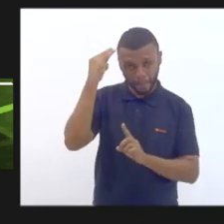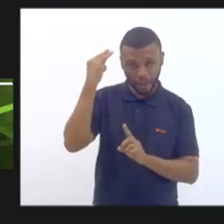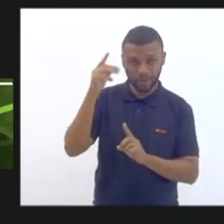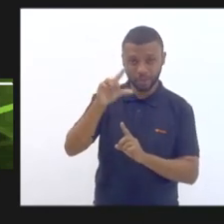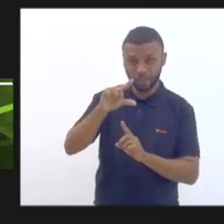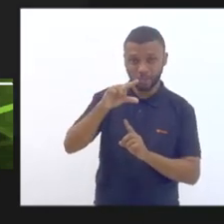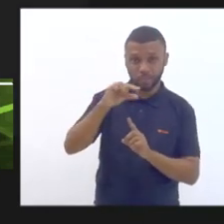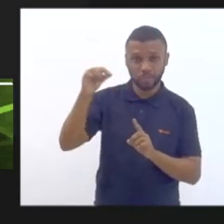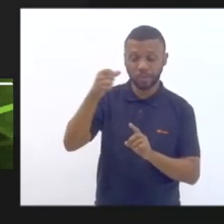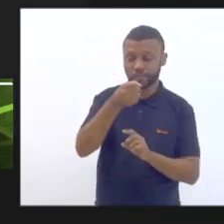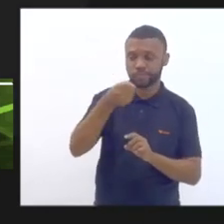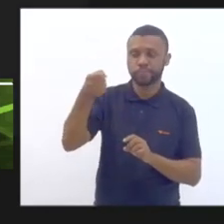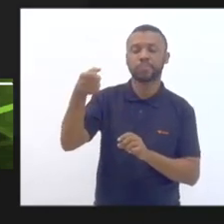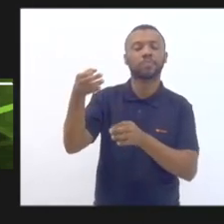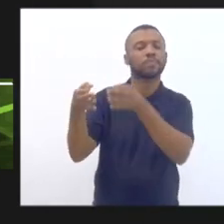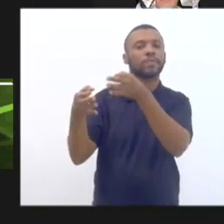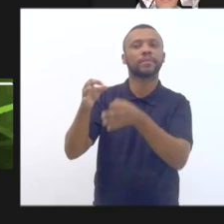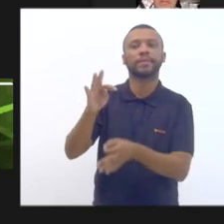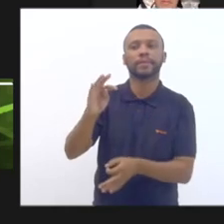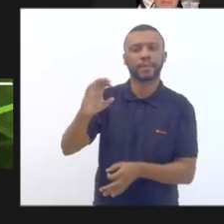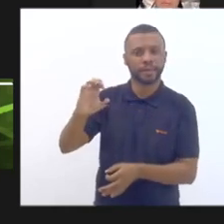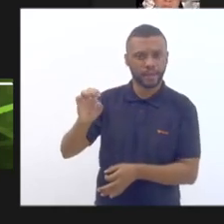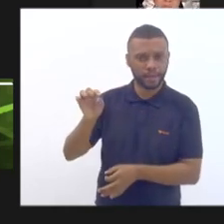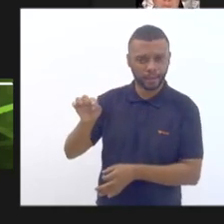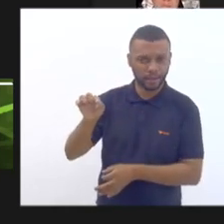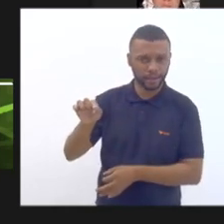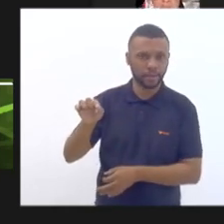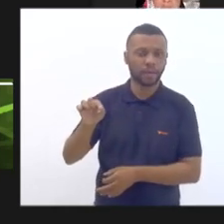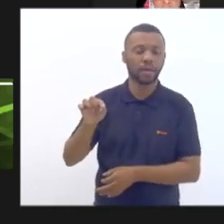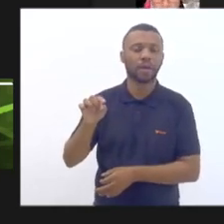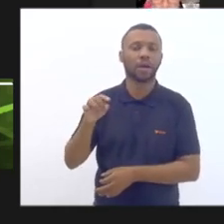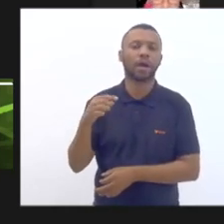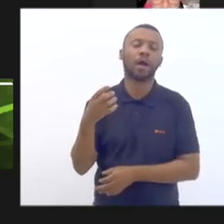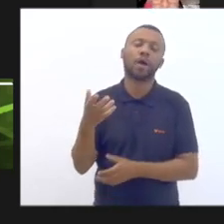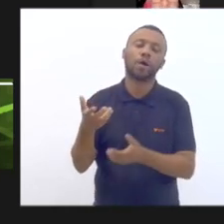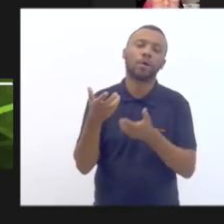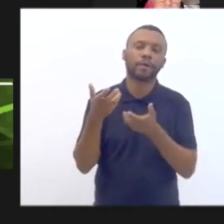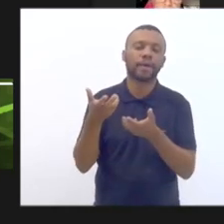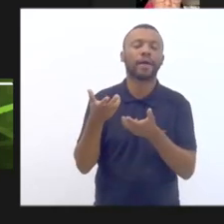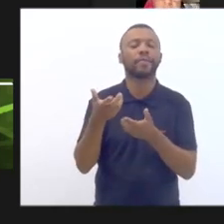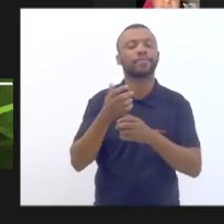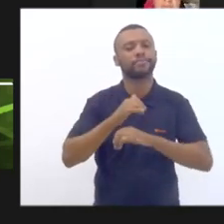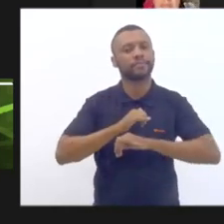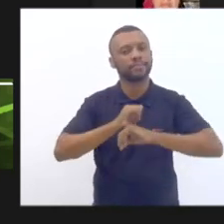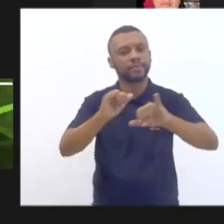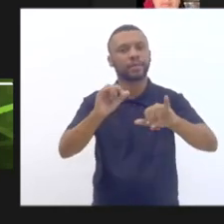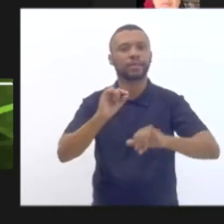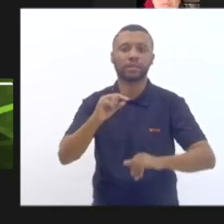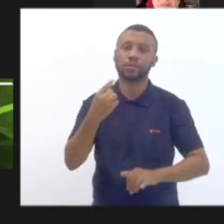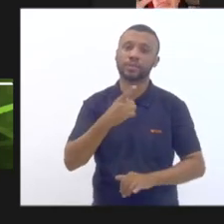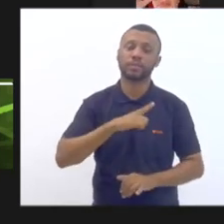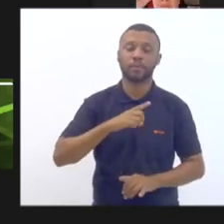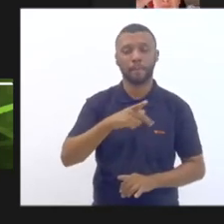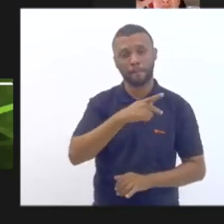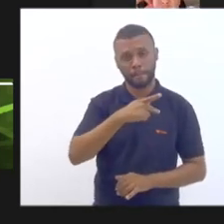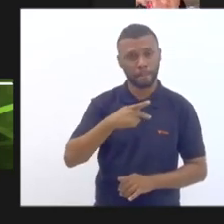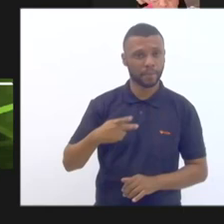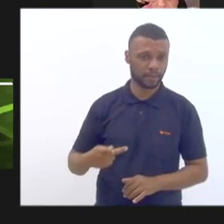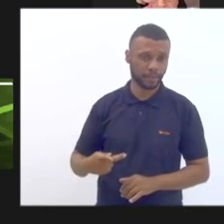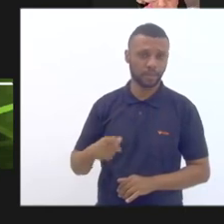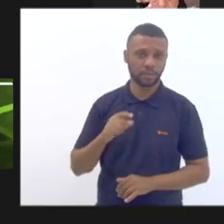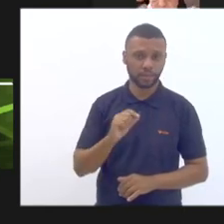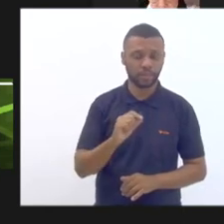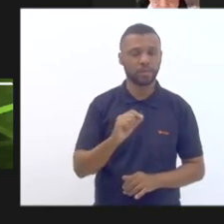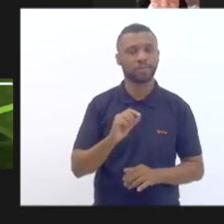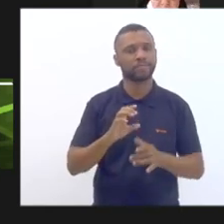amigo Márcio Pacheco para o Tribunal de Contas, eu quero aqui dizer que nós teremos um presidente